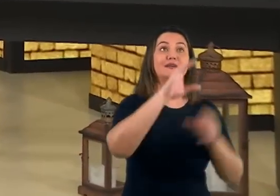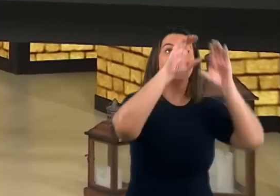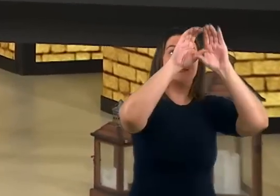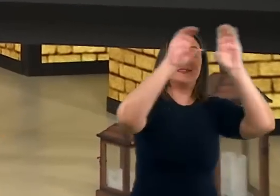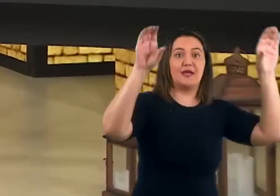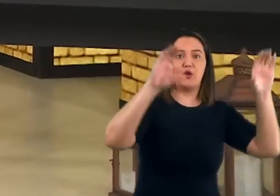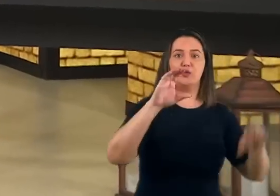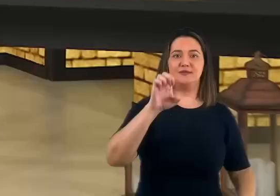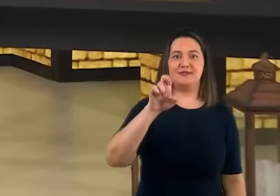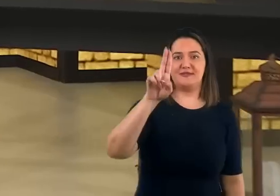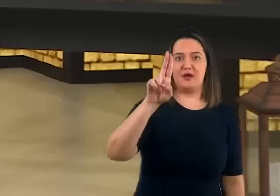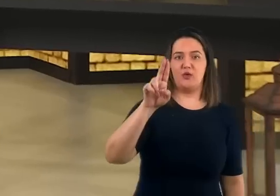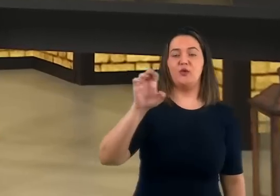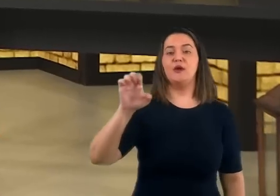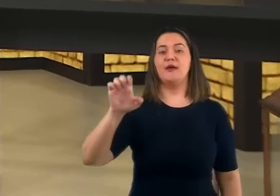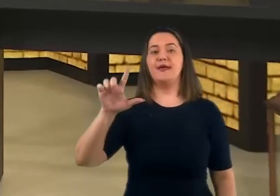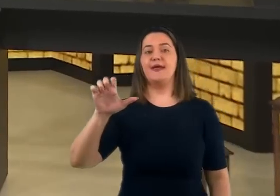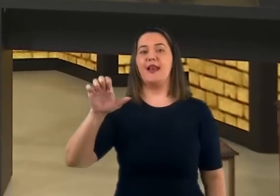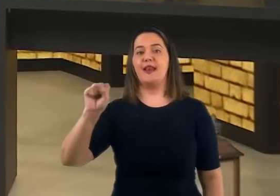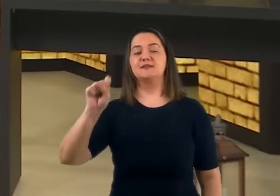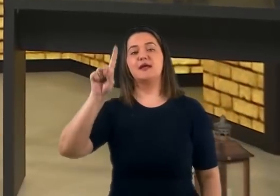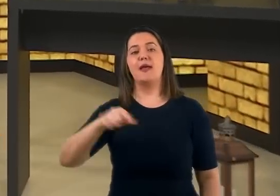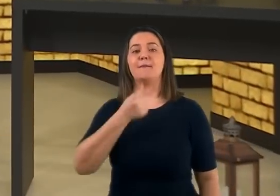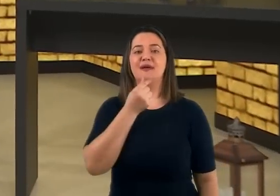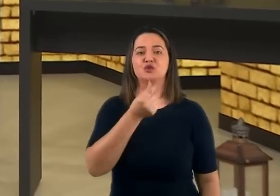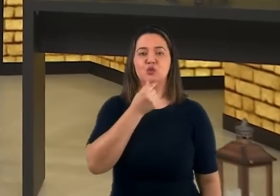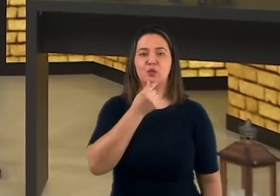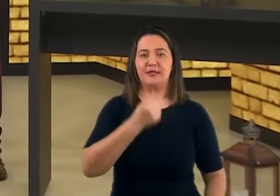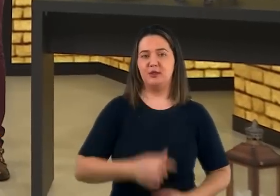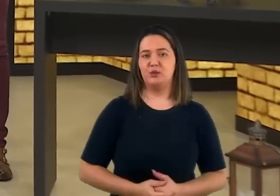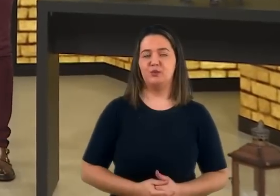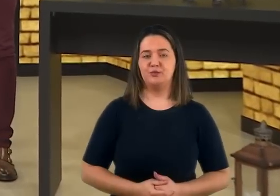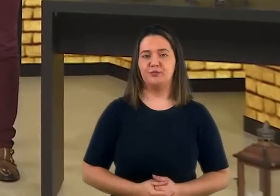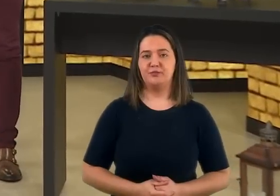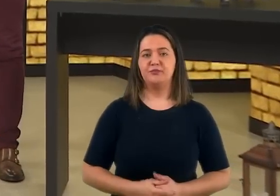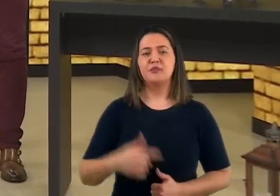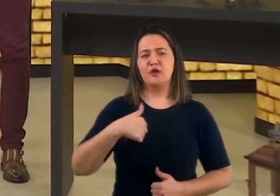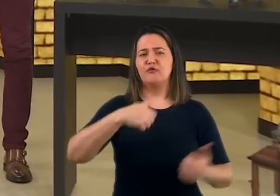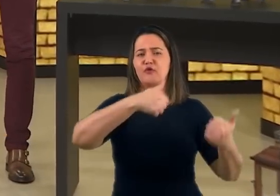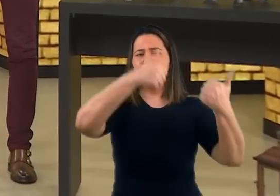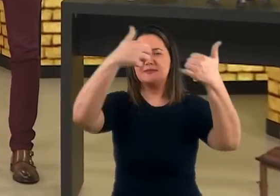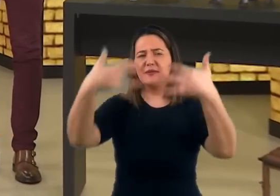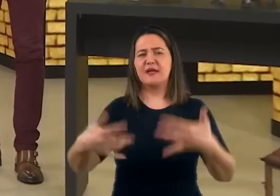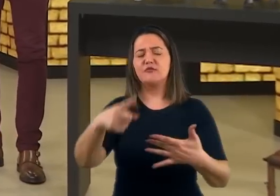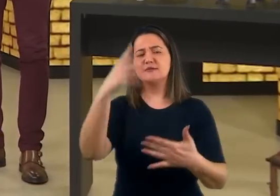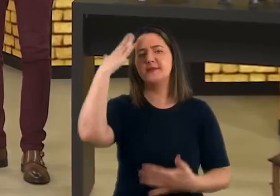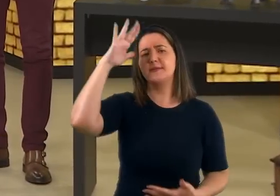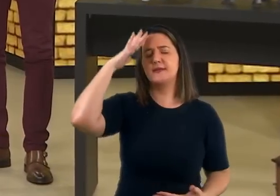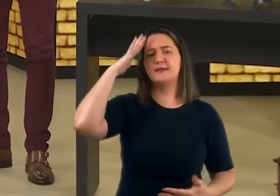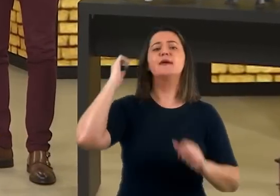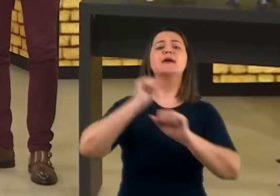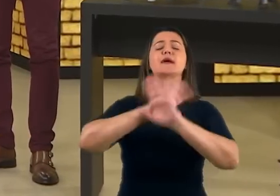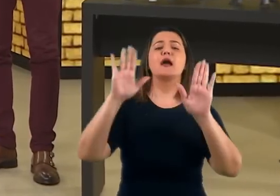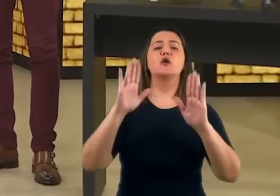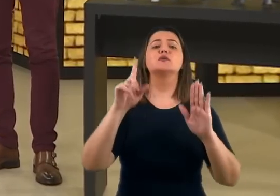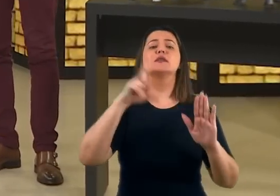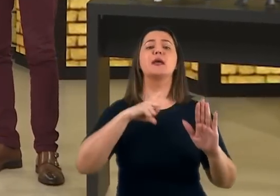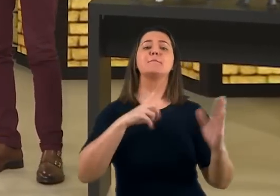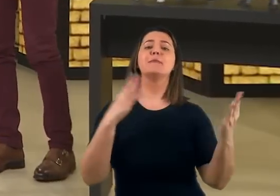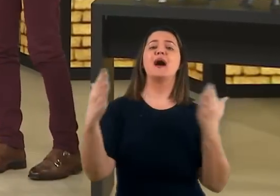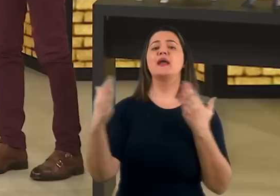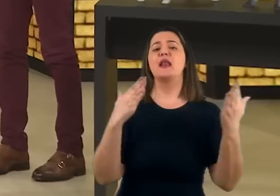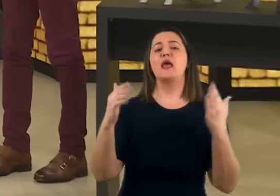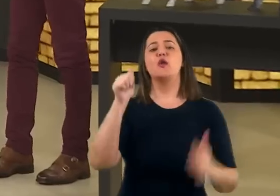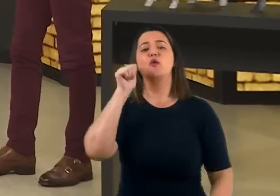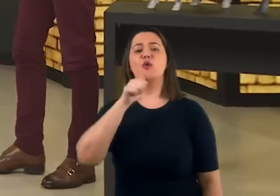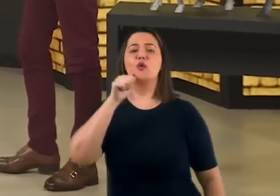são masculinas. O diagrama que eu vou apresentar para você ilustra esse paralelismo dos gêneros. Vamos colocar aqui